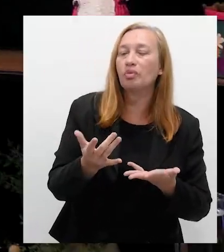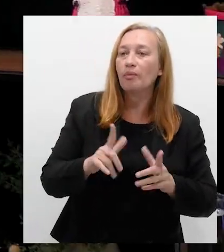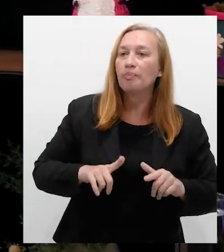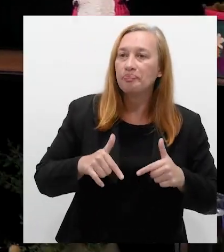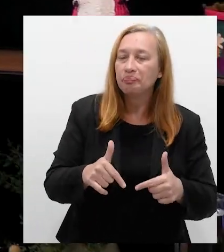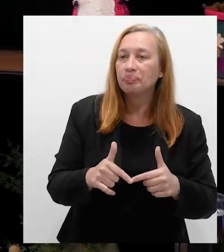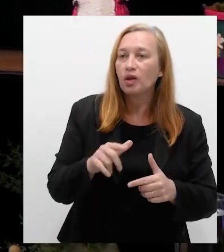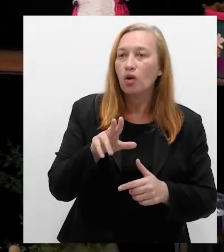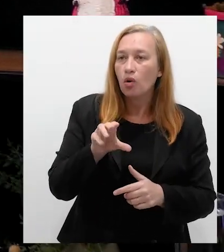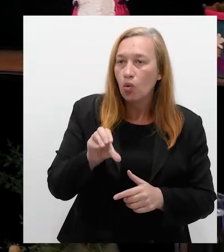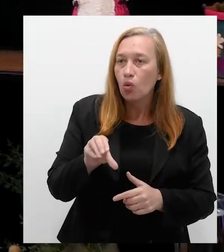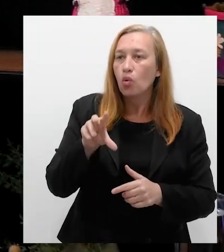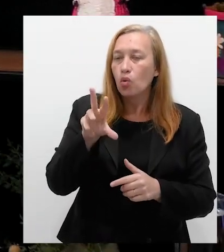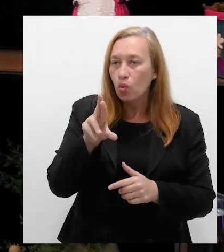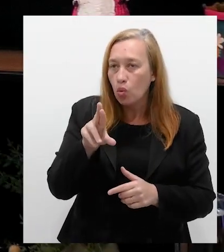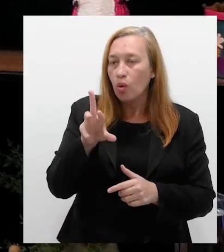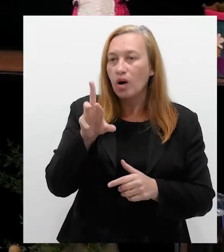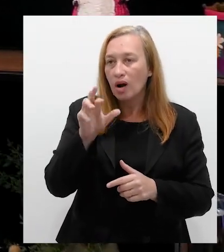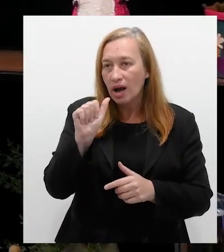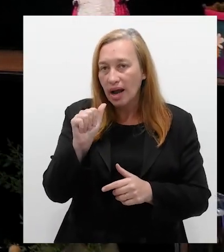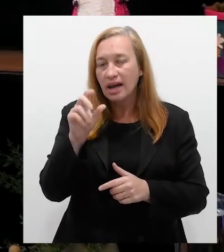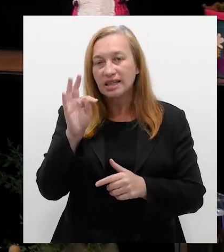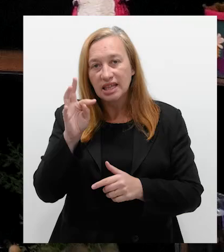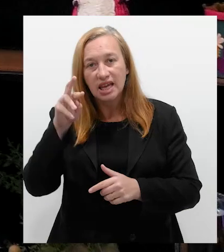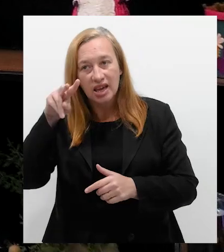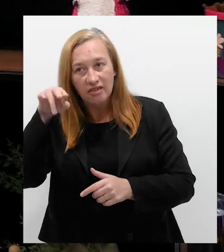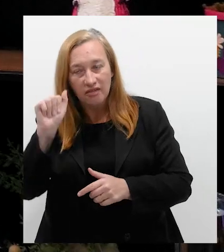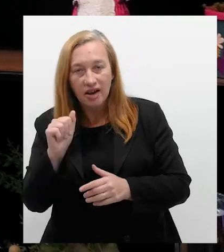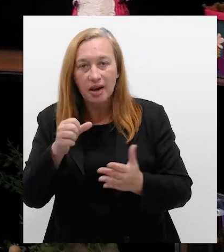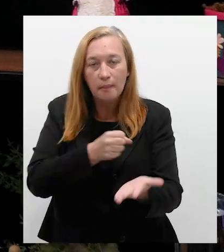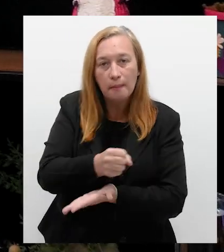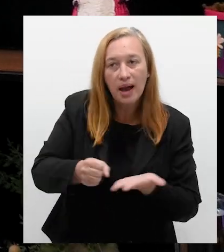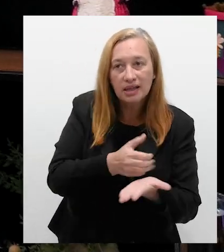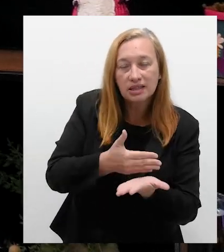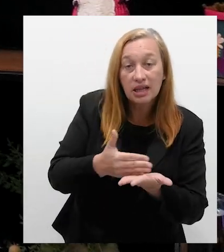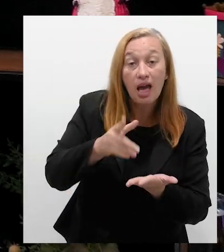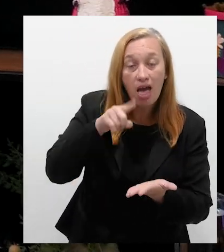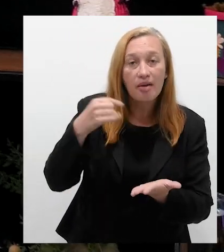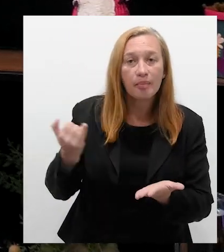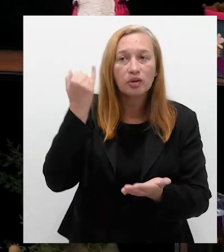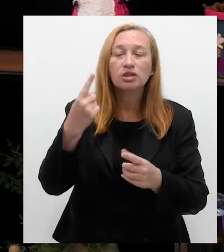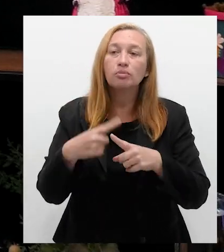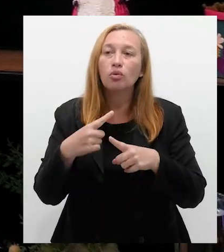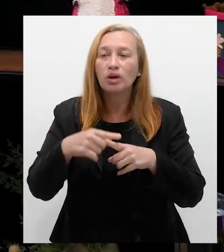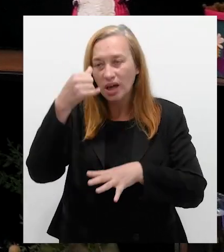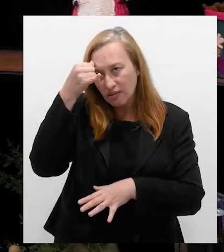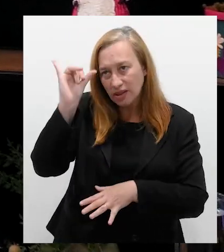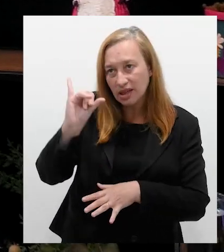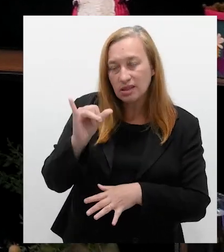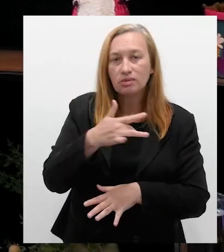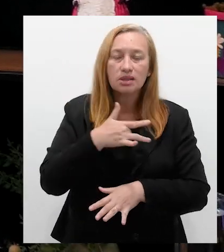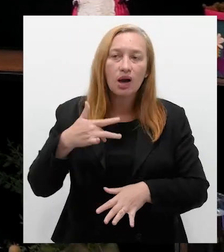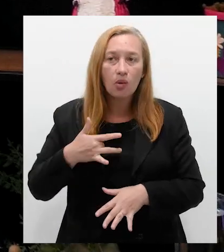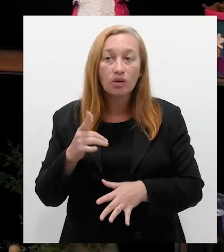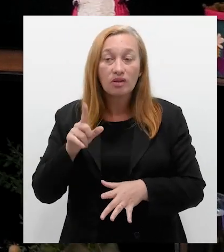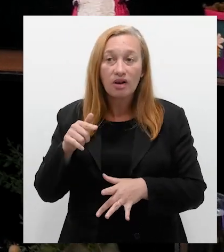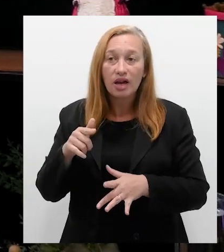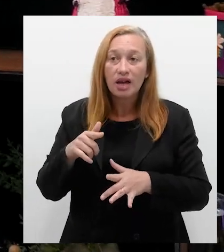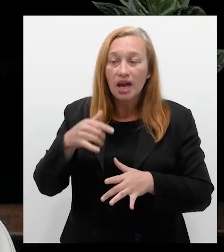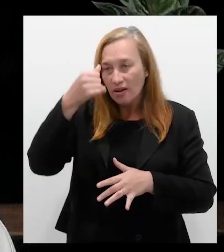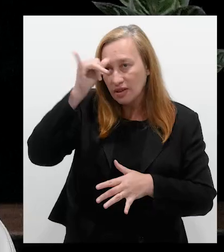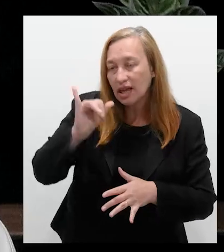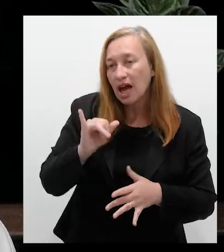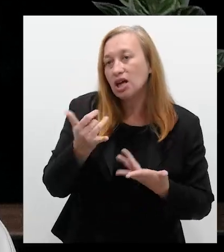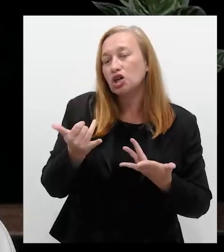ações curativas básicas ali, primárias, iniciais. E isso é muito importante porque a prevenção de saúde ela vai prevenir